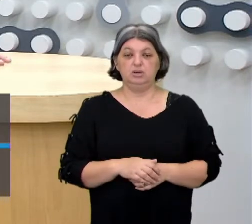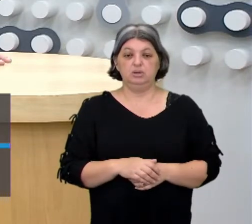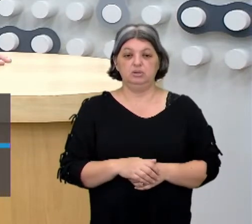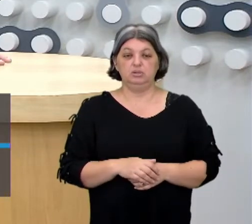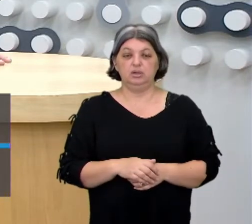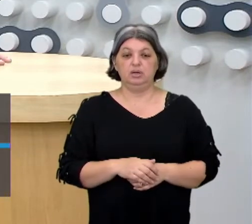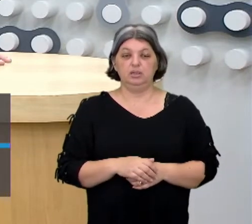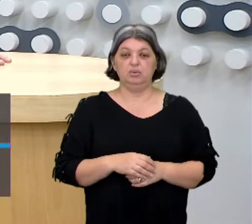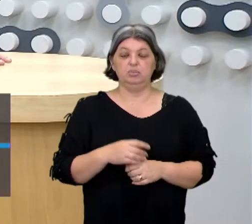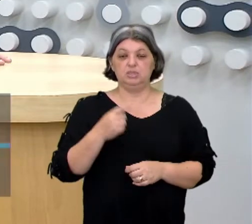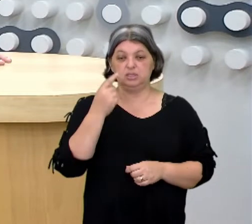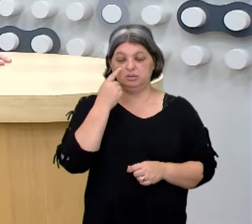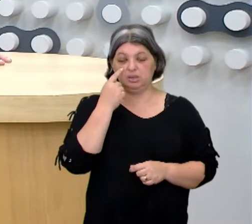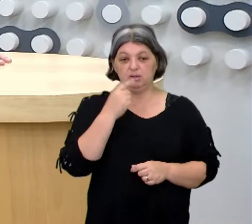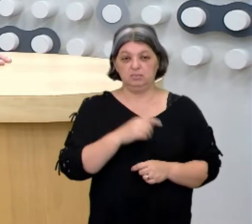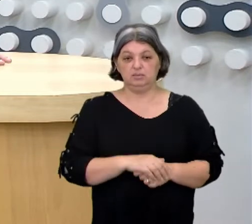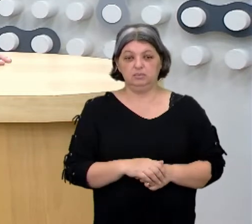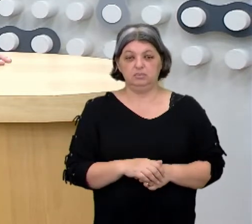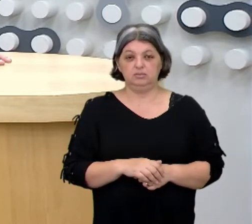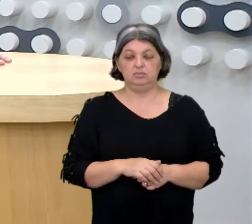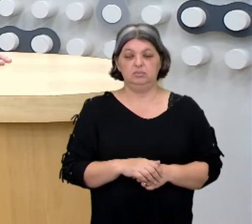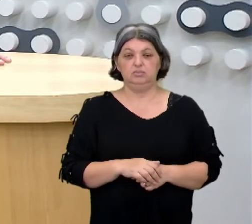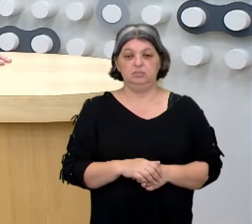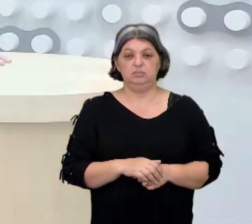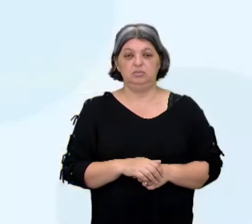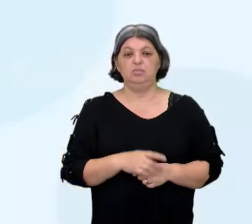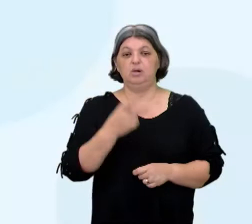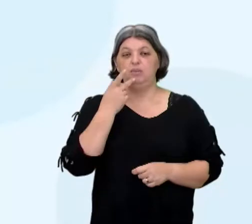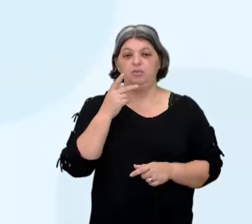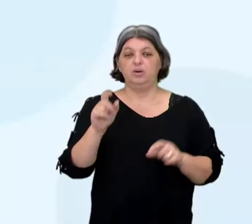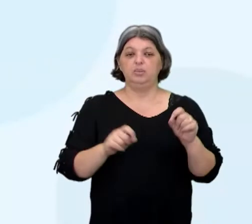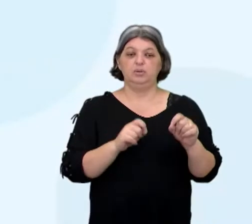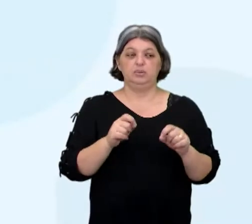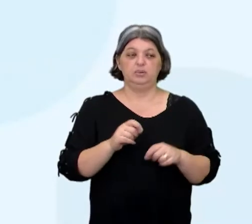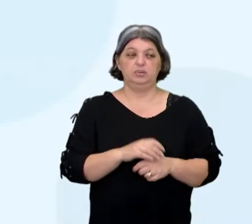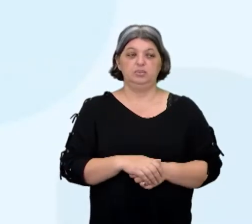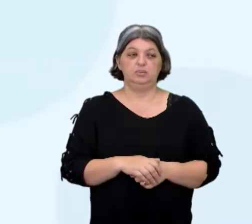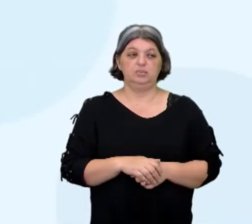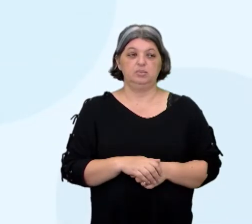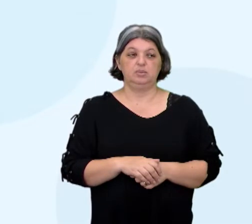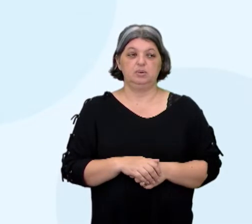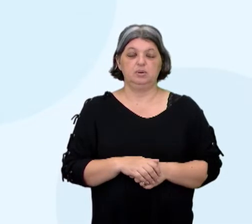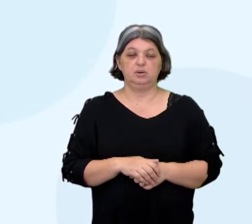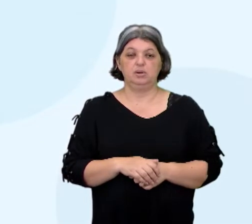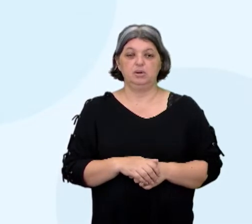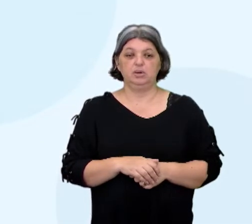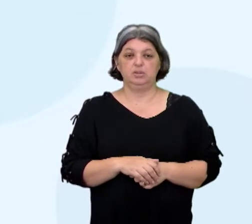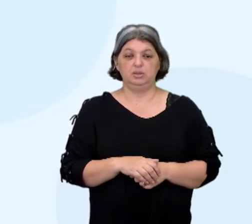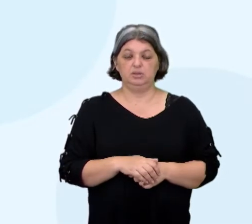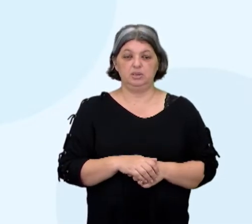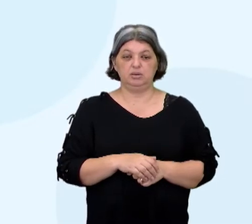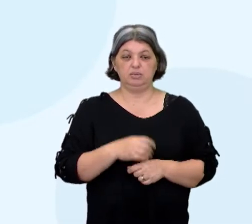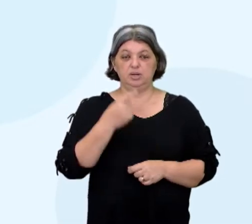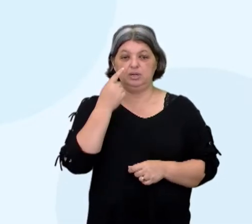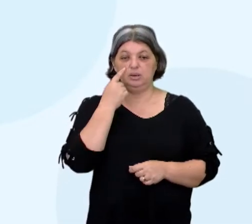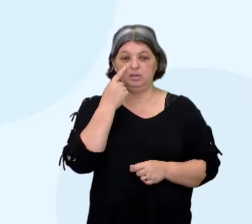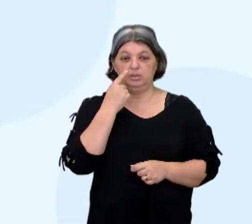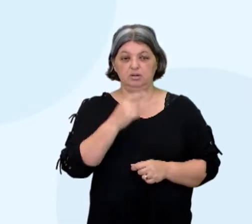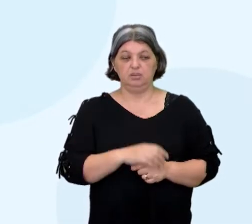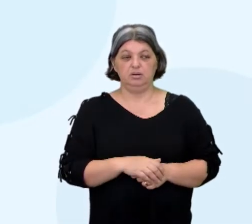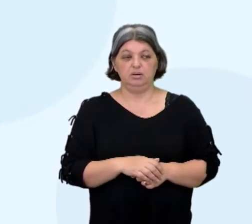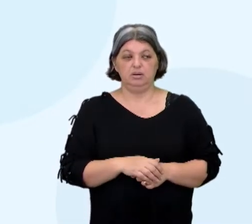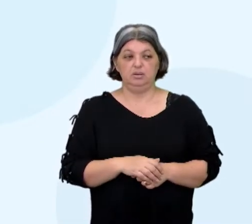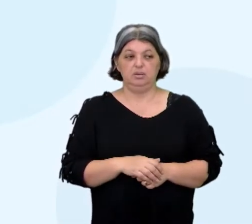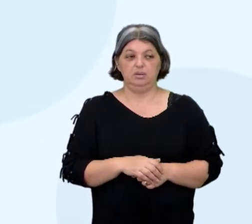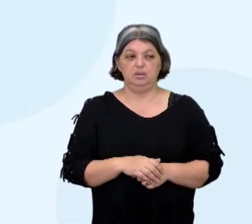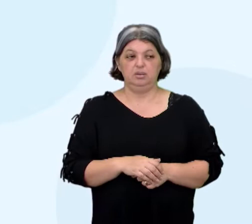é a sismologia, né, que tanto se fala aí nessa questão, né, da parte aí de tremores de terra. Então a sismologia é o ramo